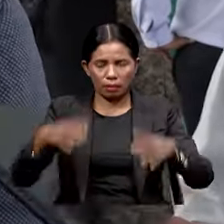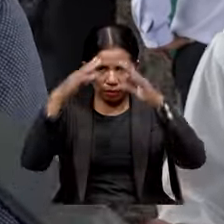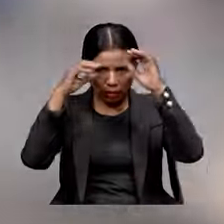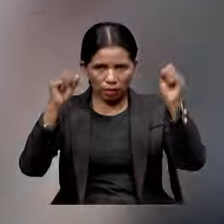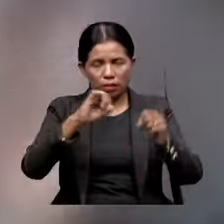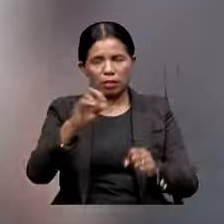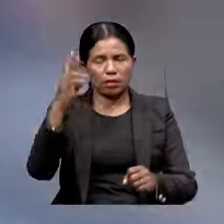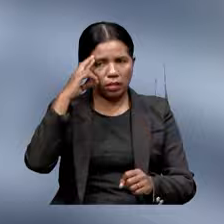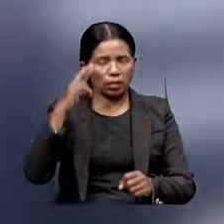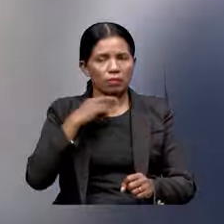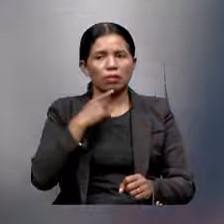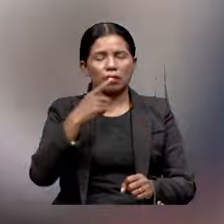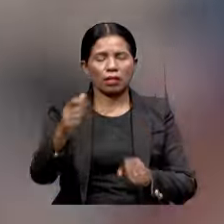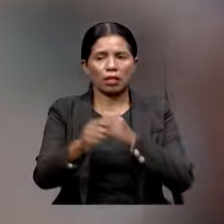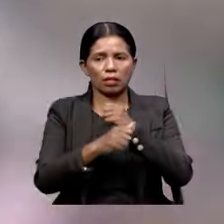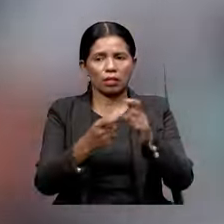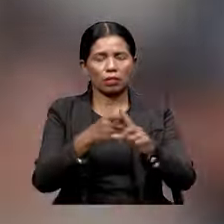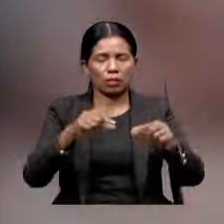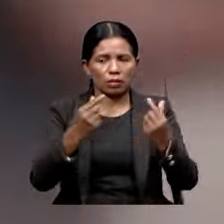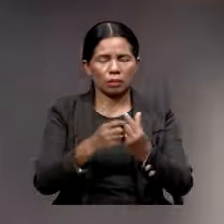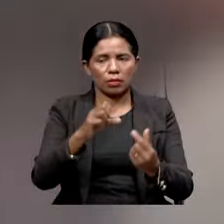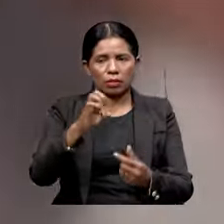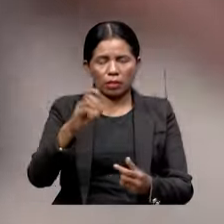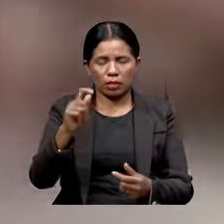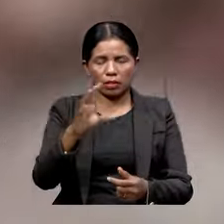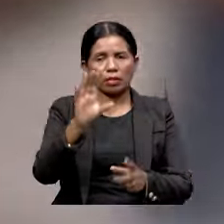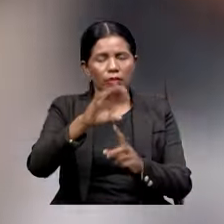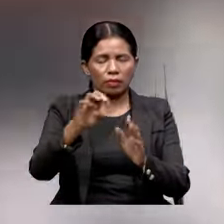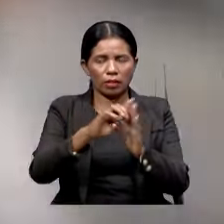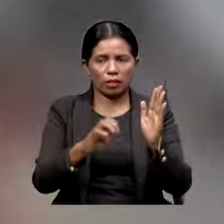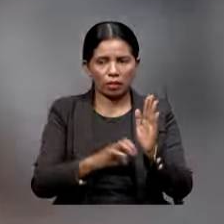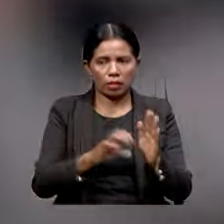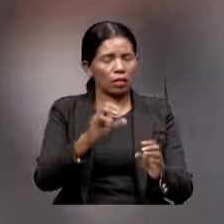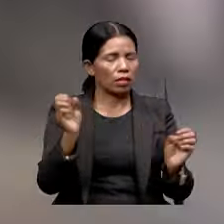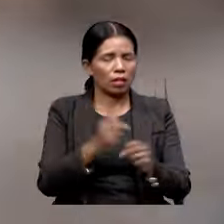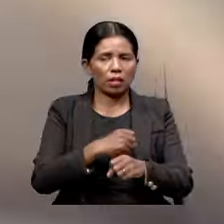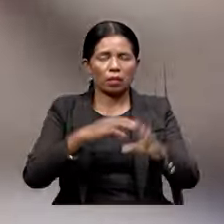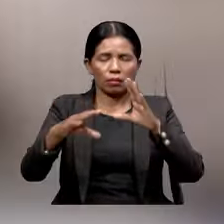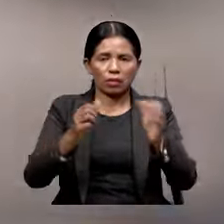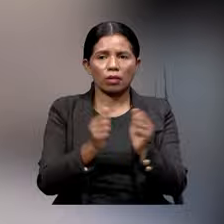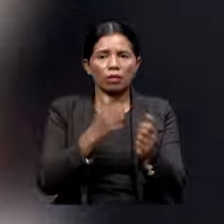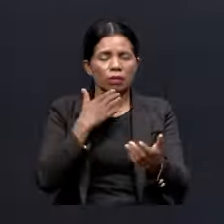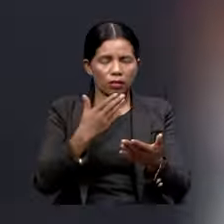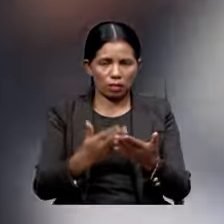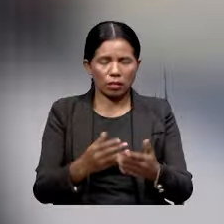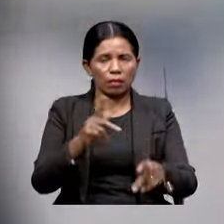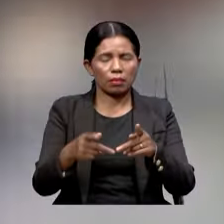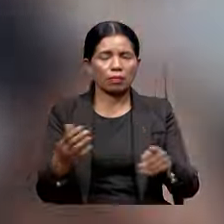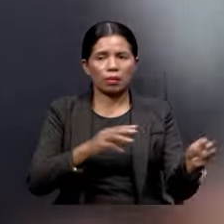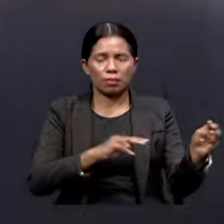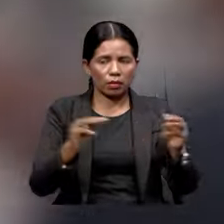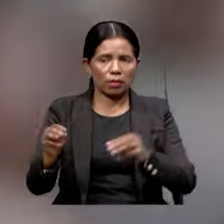José Ramos Horta critica a Sam Musi equipa se atou ne, tamatuir chefe estado equipa se atou la halo comunicação dia con negociante Sira, molok muda,